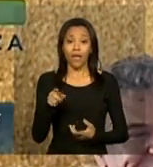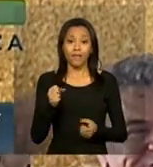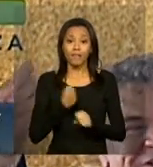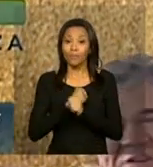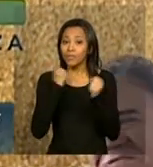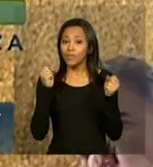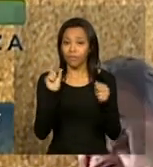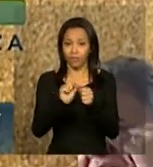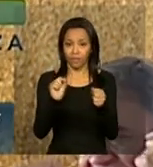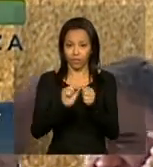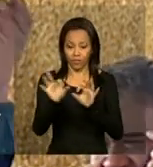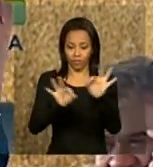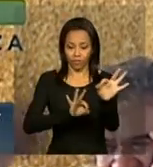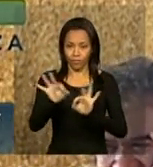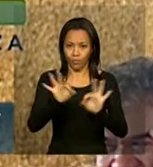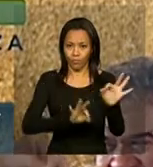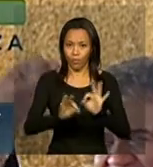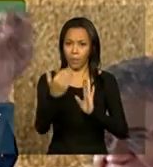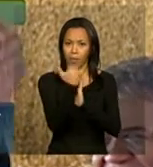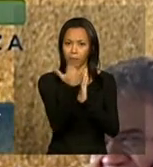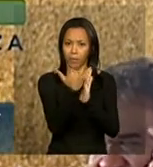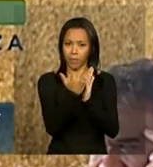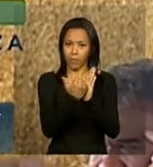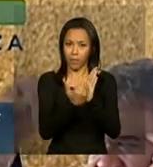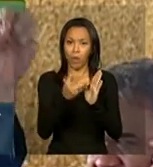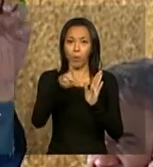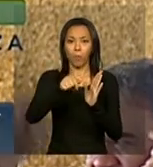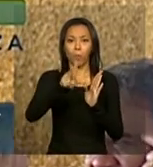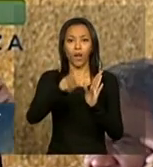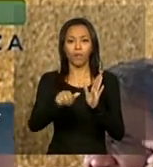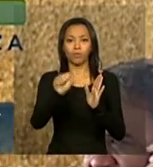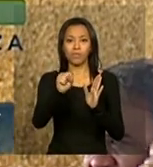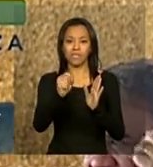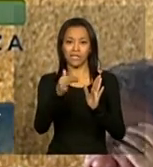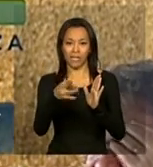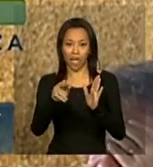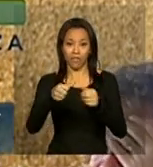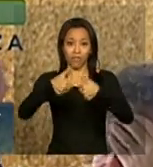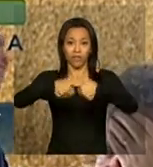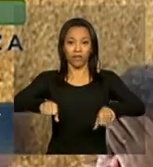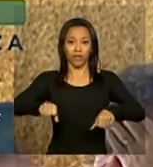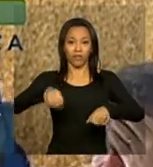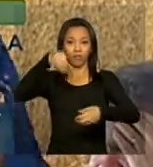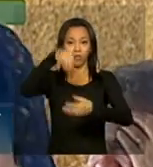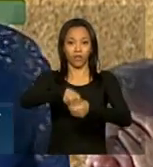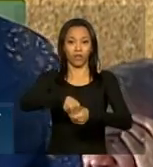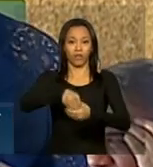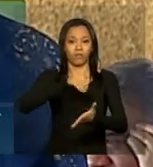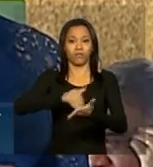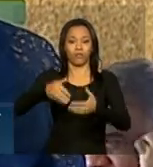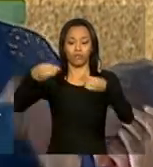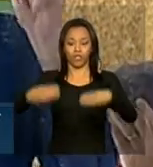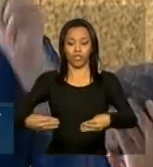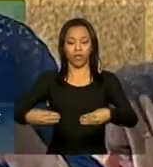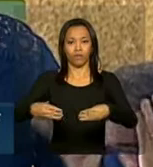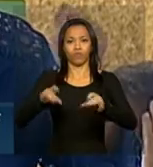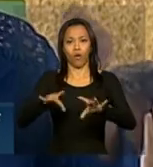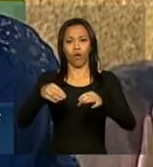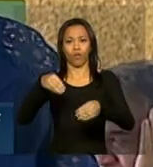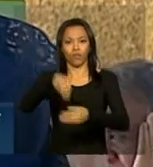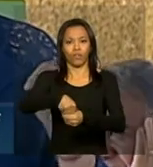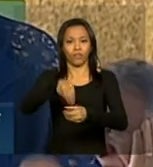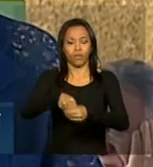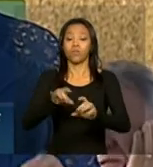um plano safra sentado isoladamente no Ministério. Só é possível fazer através